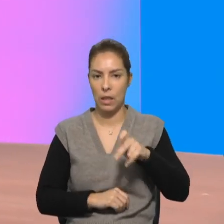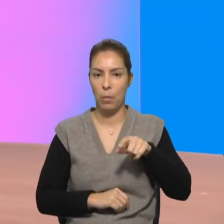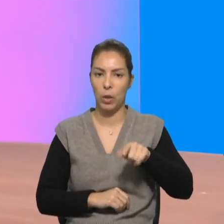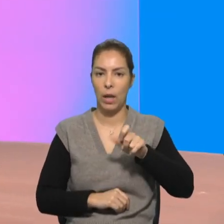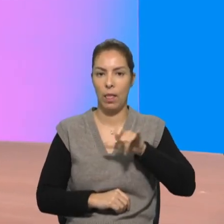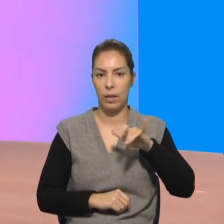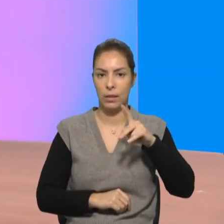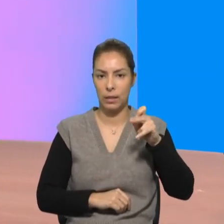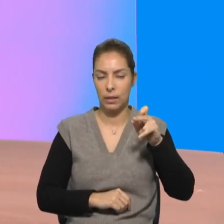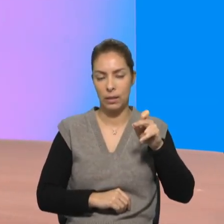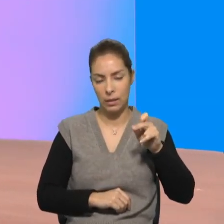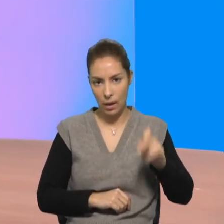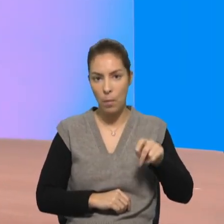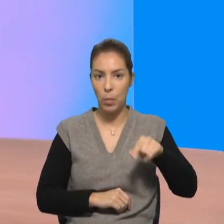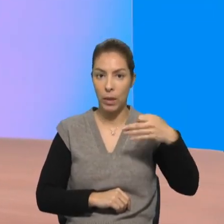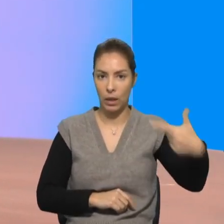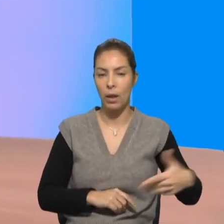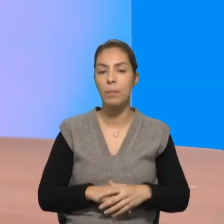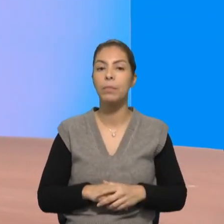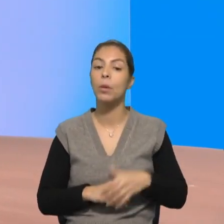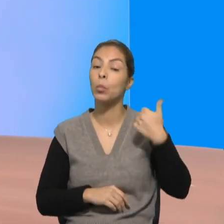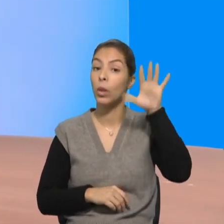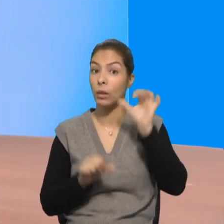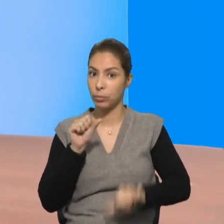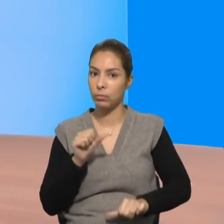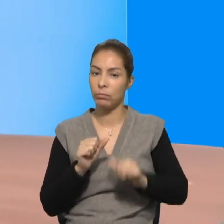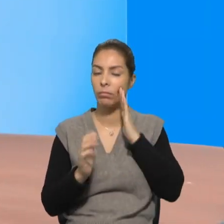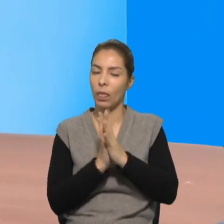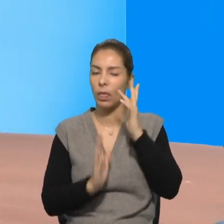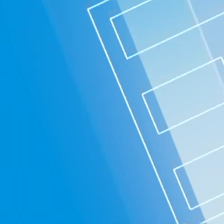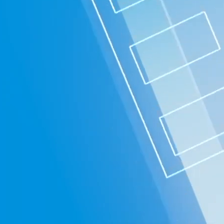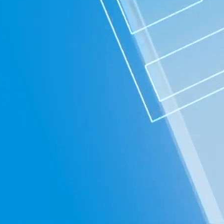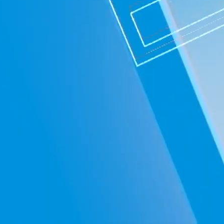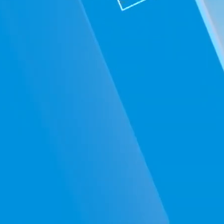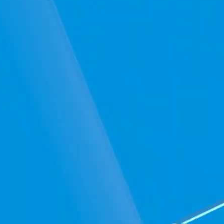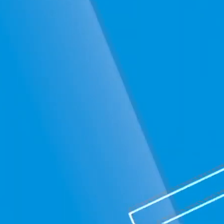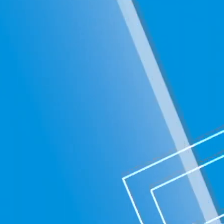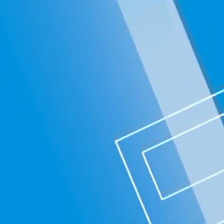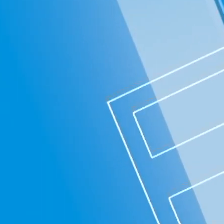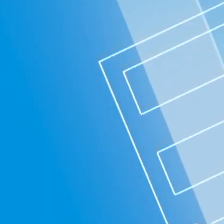agência.eclésia.pt. Desejamos-lhe uma excelente tarde. Até amanhã, se Deus quiser.